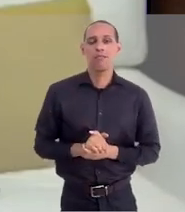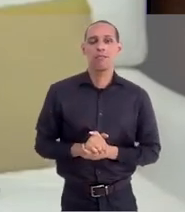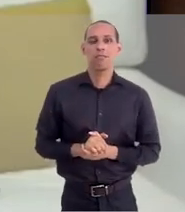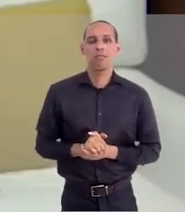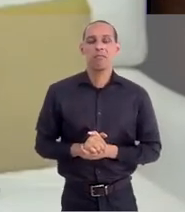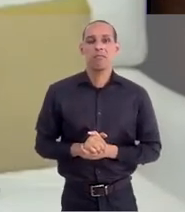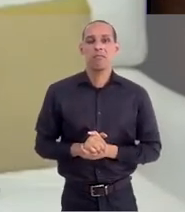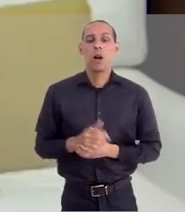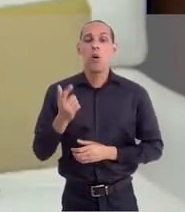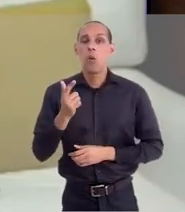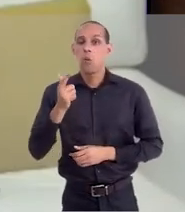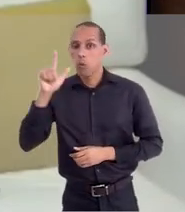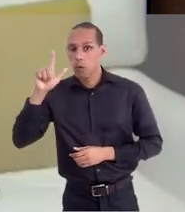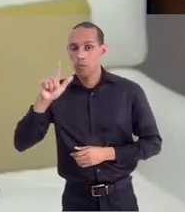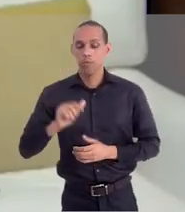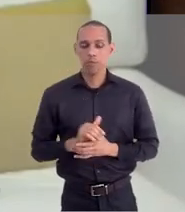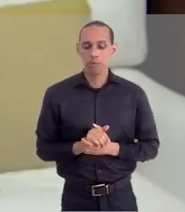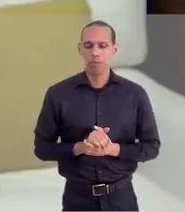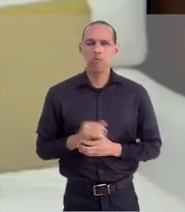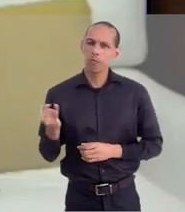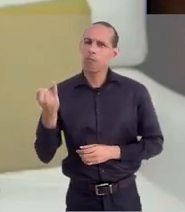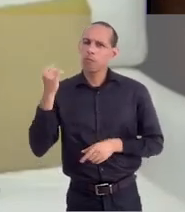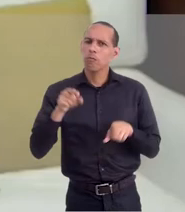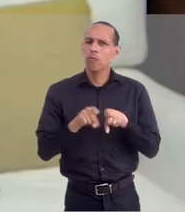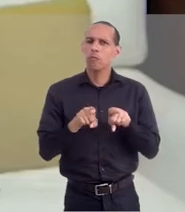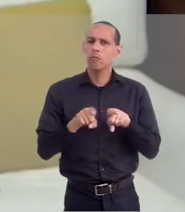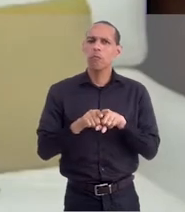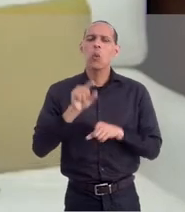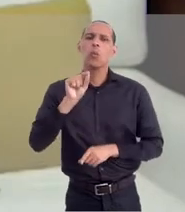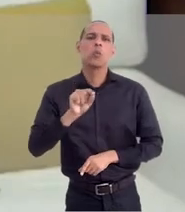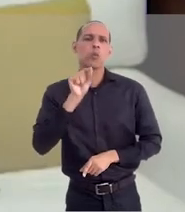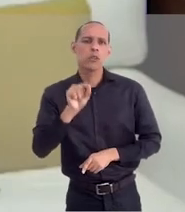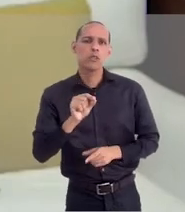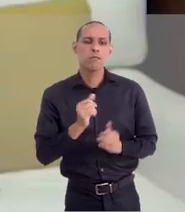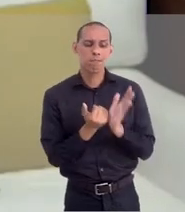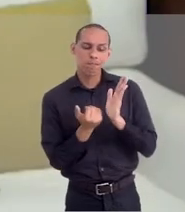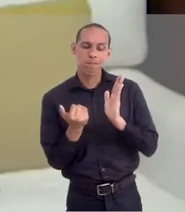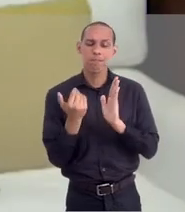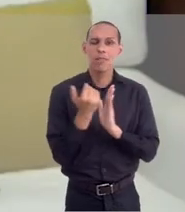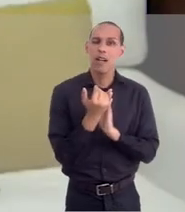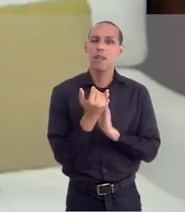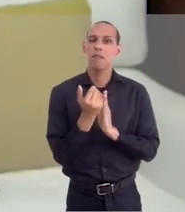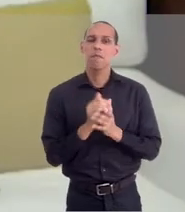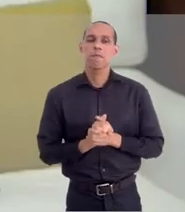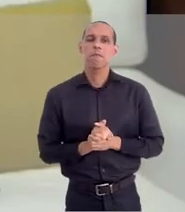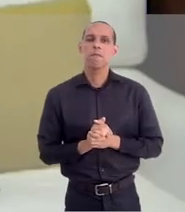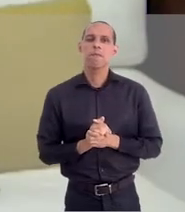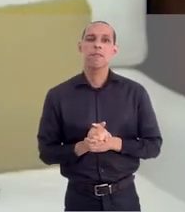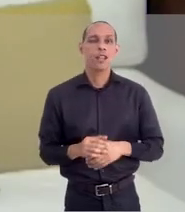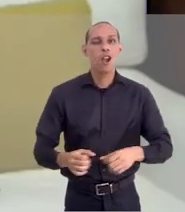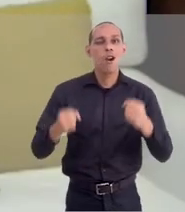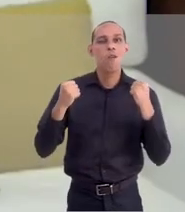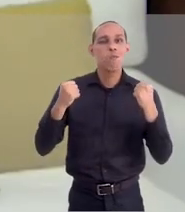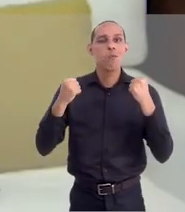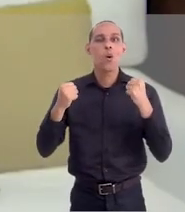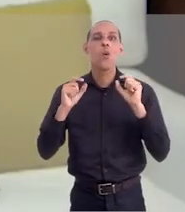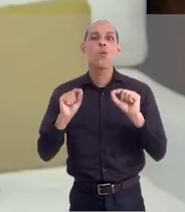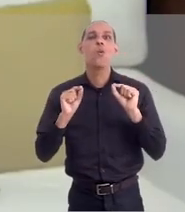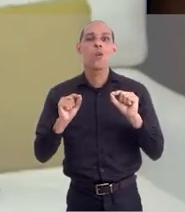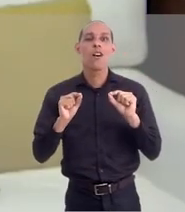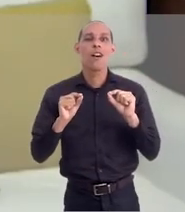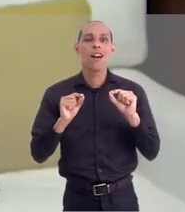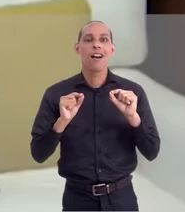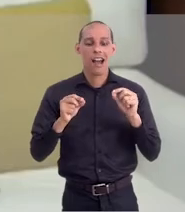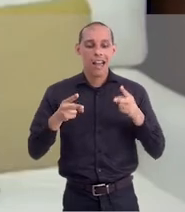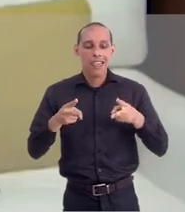da estratégia. Um outro aspecto importante também é de aumentar, digamos assim, o poder de fogo